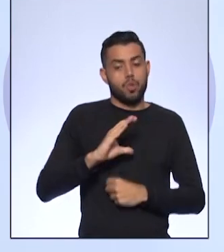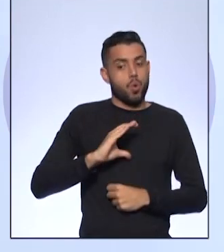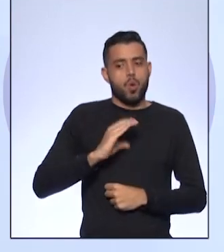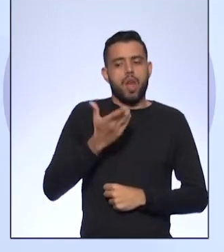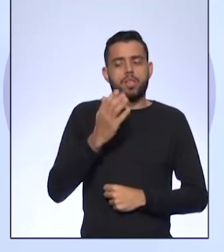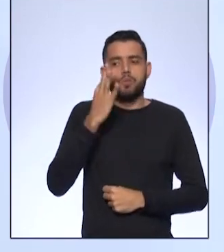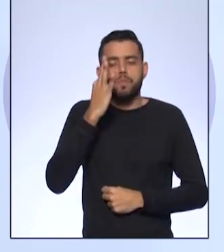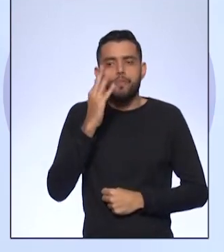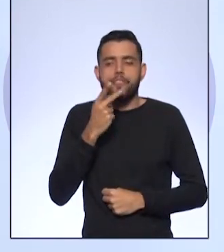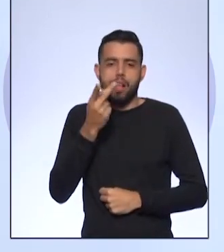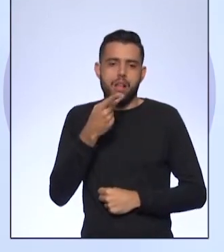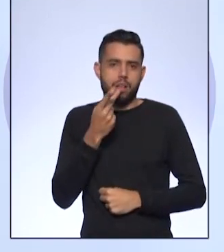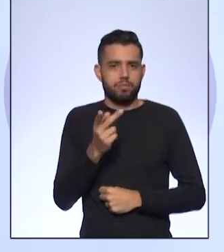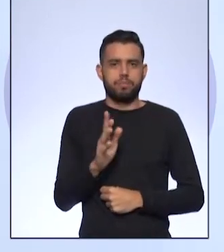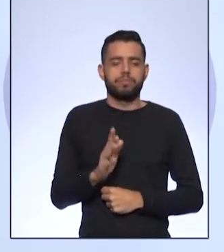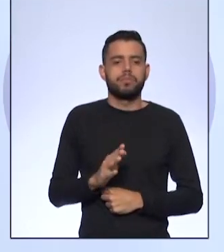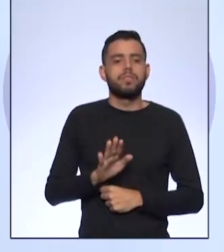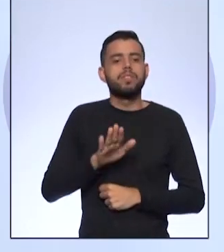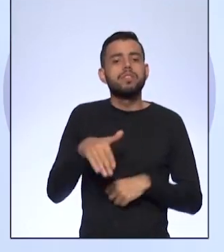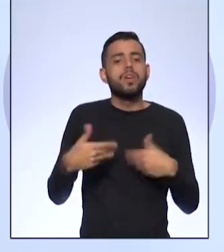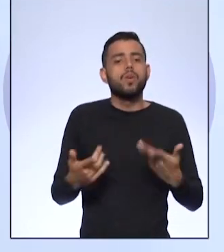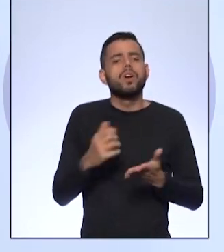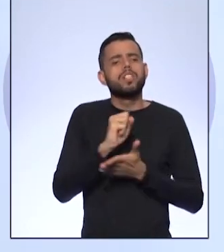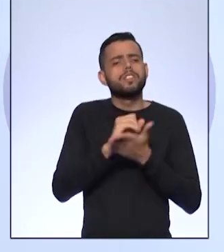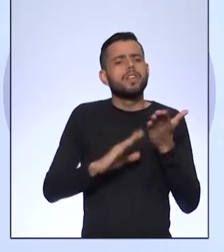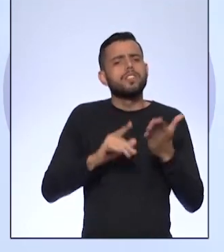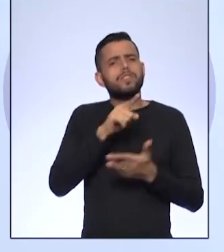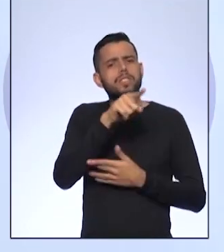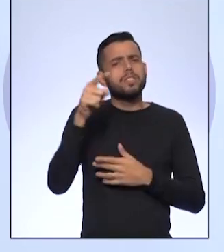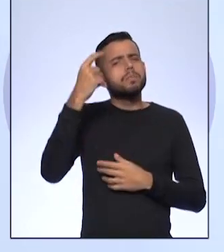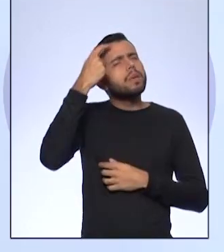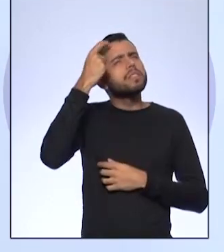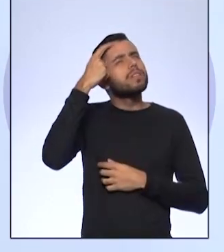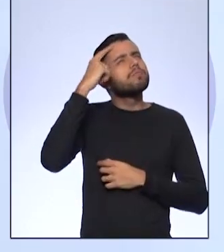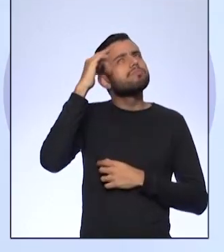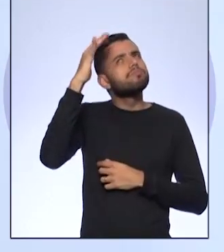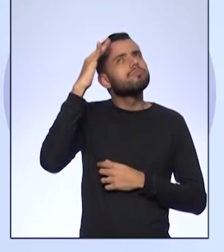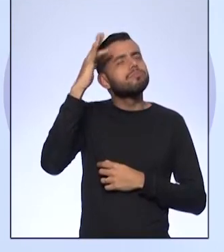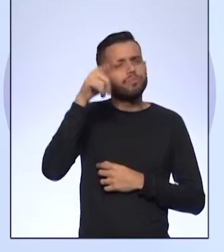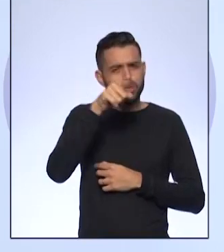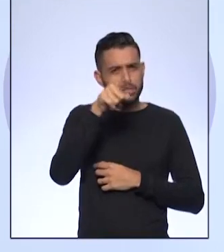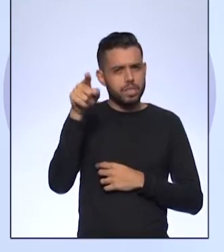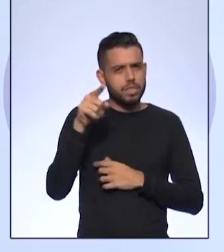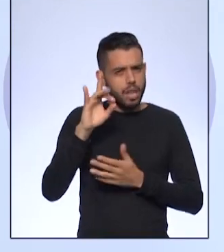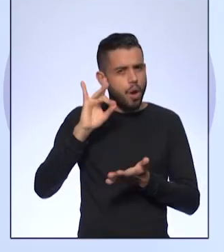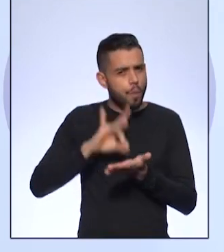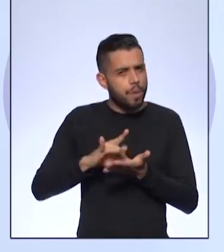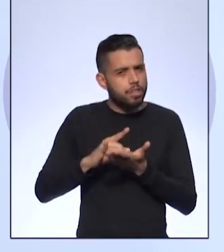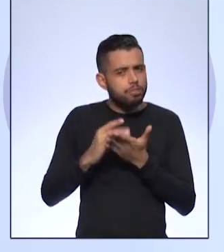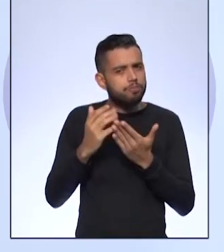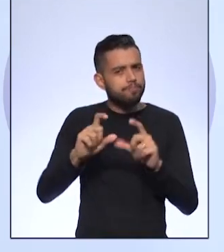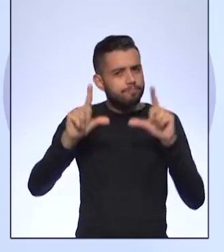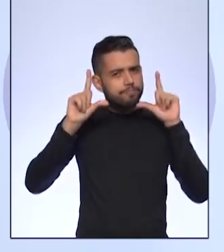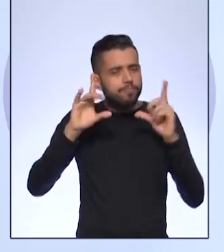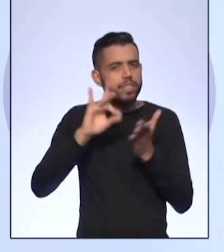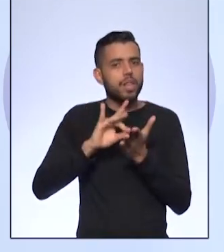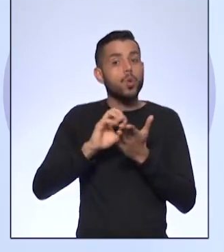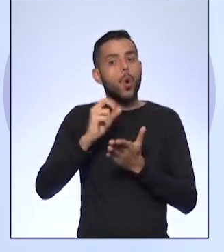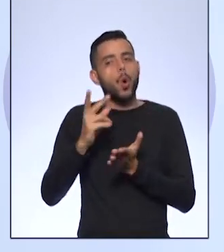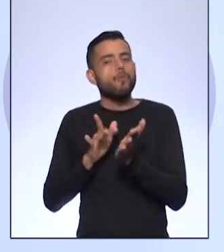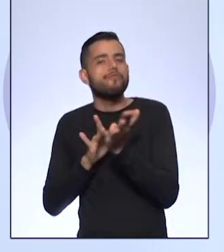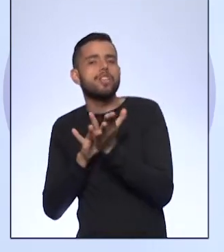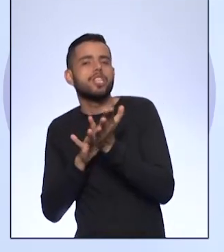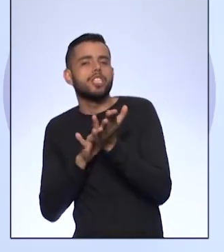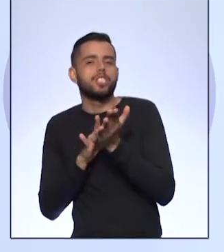pessoalmente. Então, eu queria deixar para vocês, como atividade, uma reflexão sobre isso, se vocês realmente são vocês online ou se vocês fingem ser uma